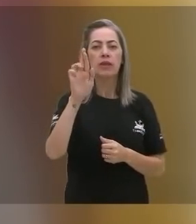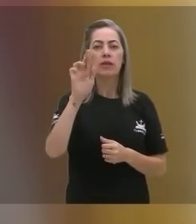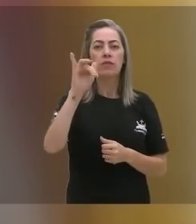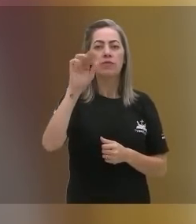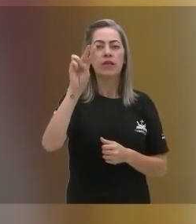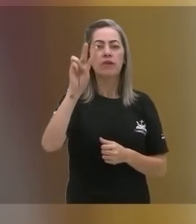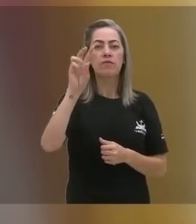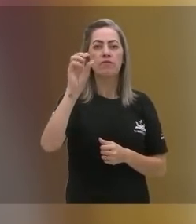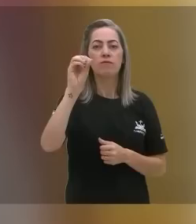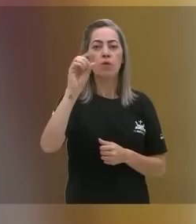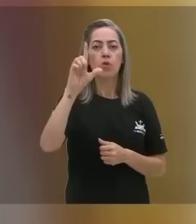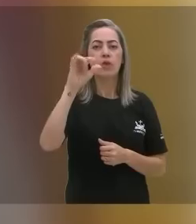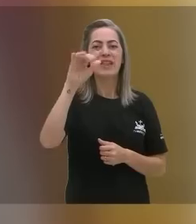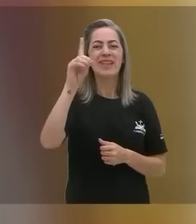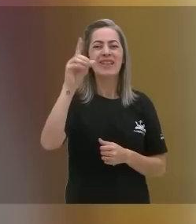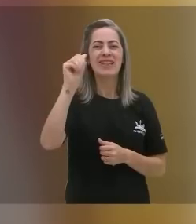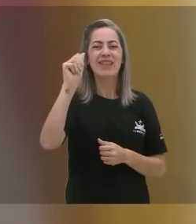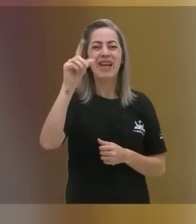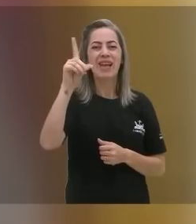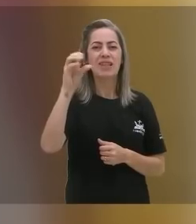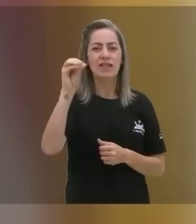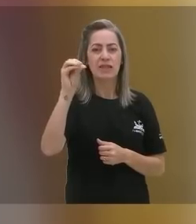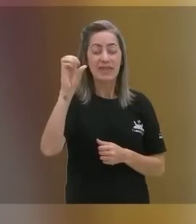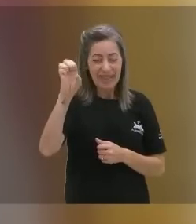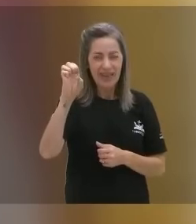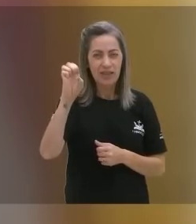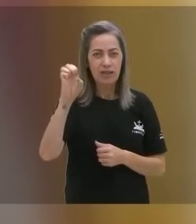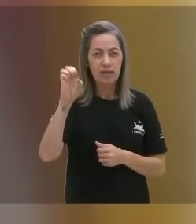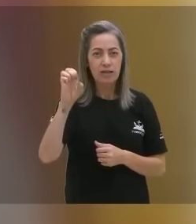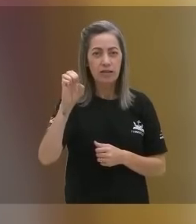frivolidade? A incredulidade.